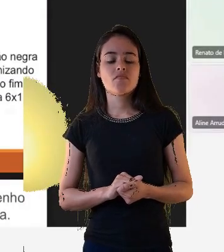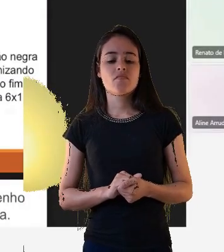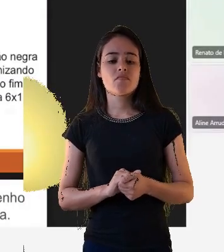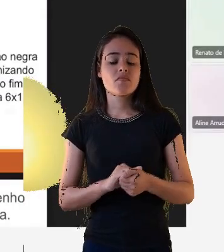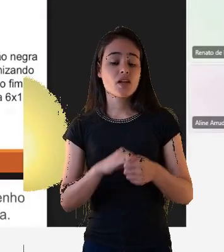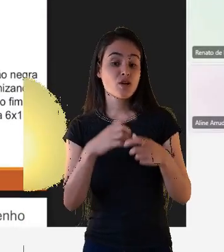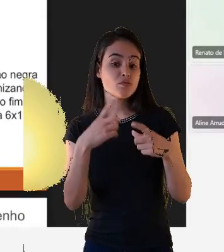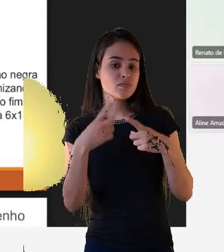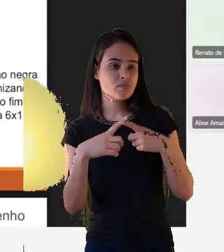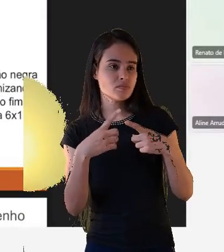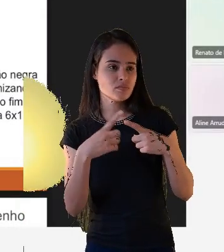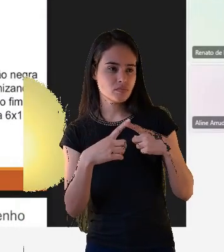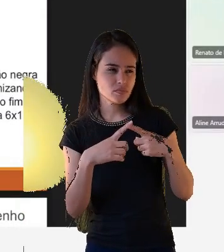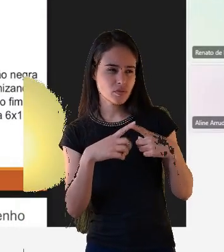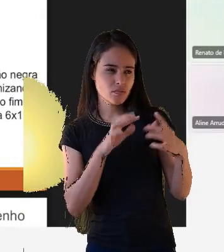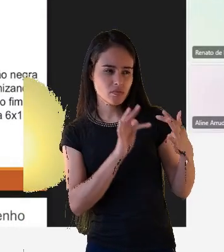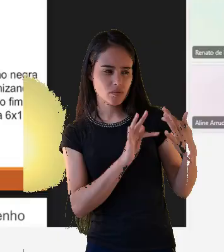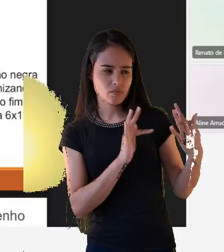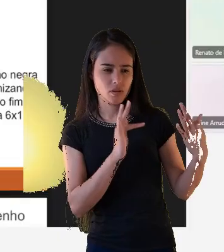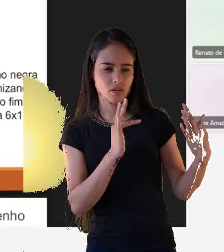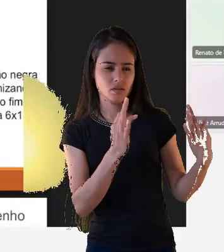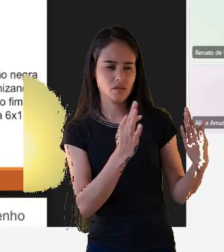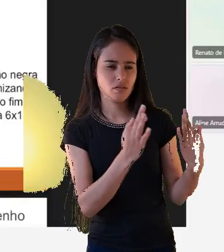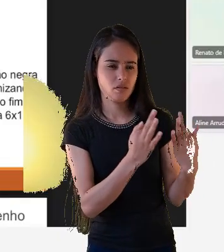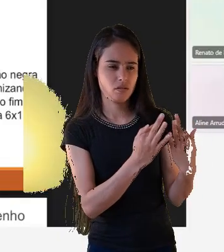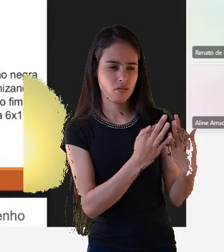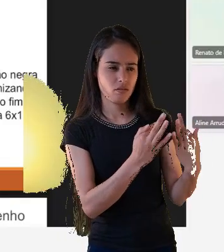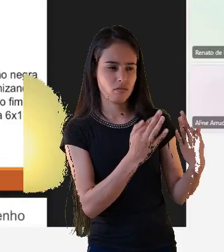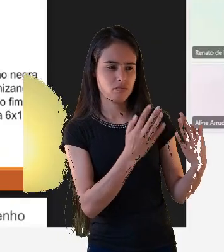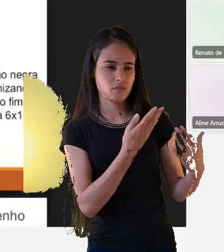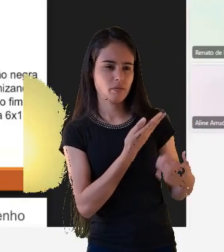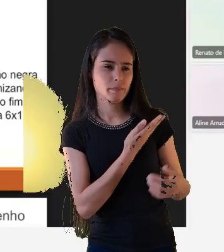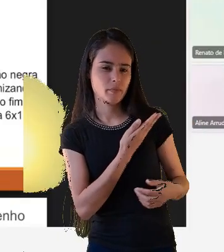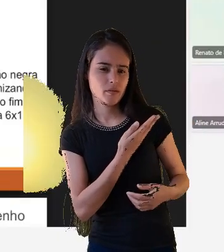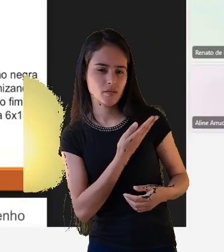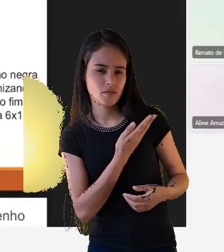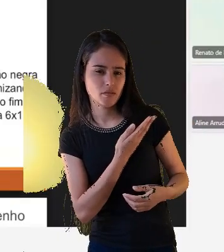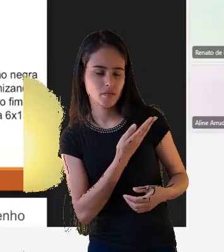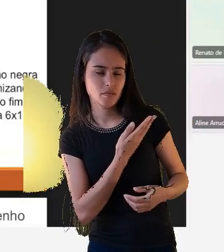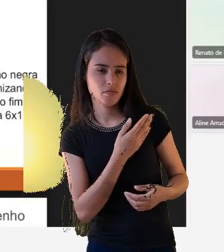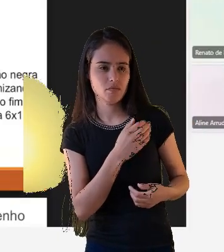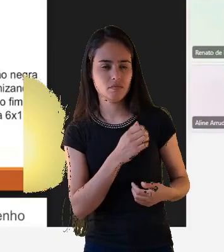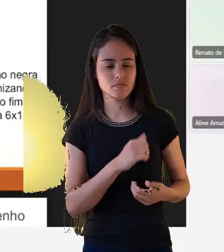né? Mas que pouquíssimas pessoas no meu convívio têm, né?